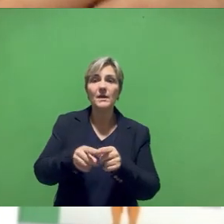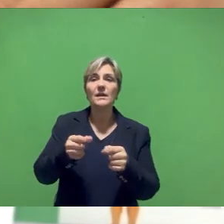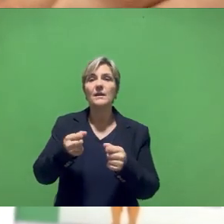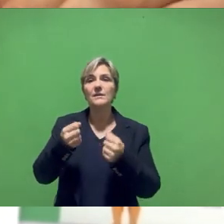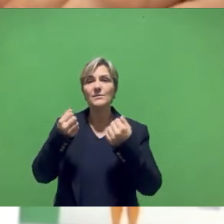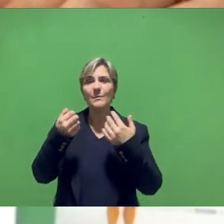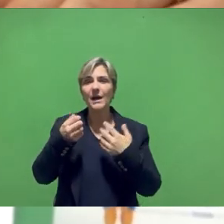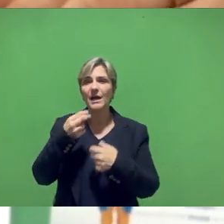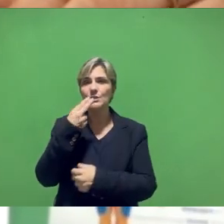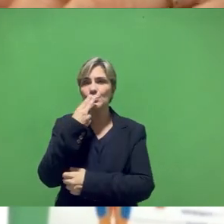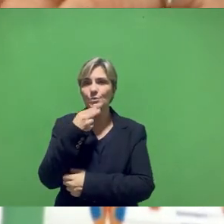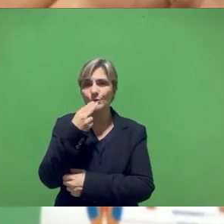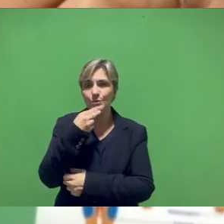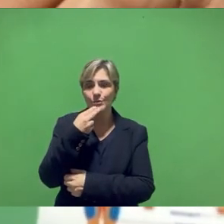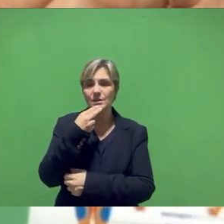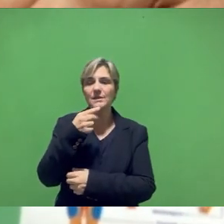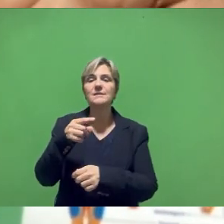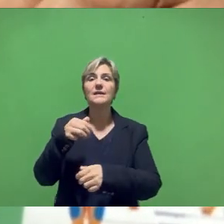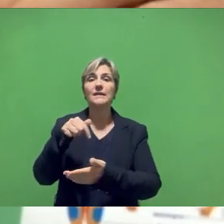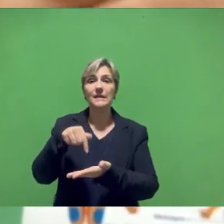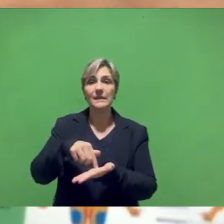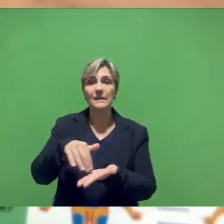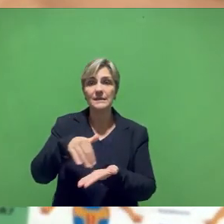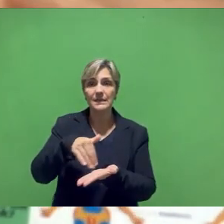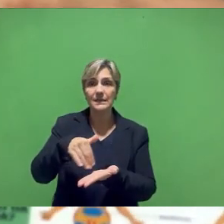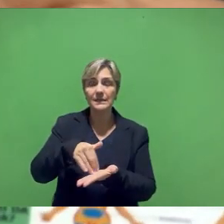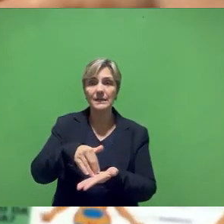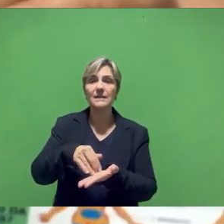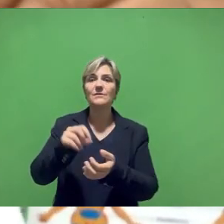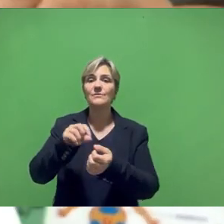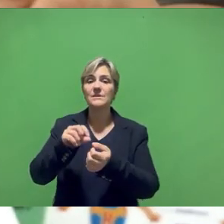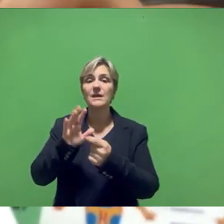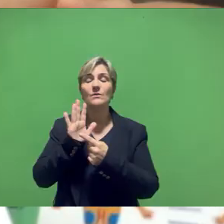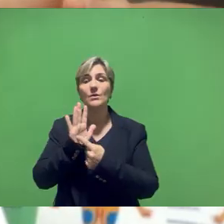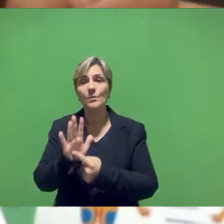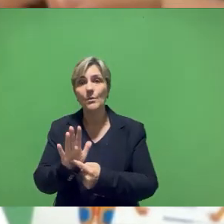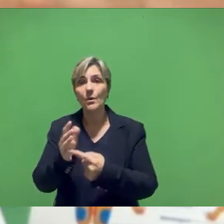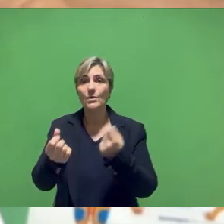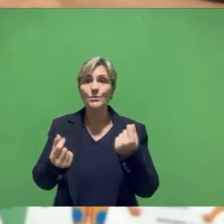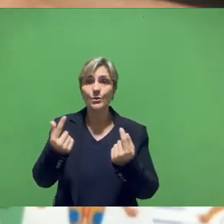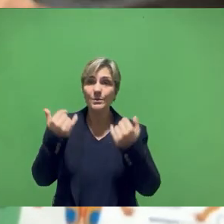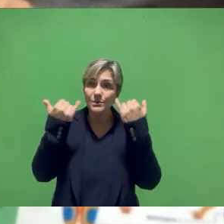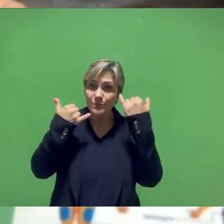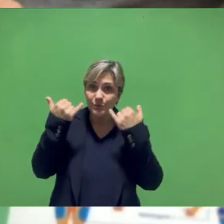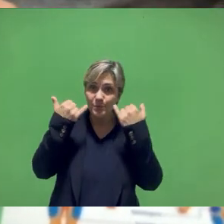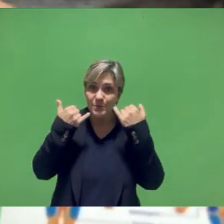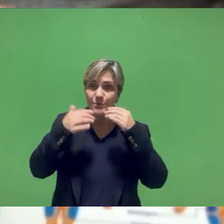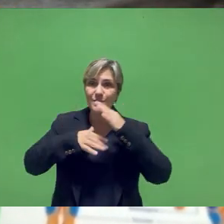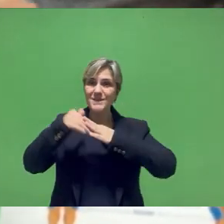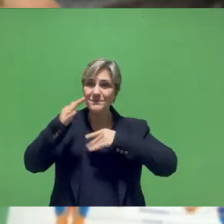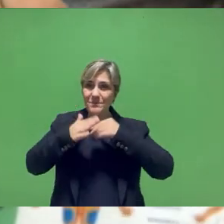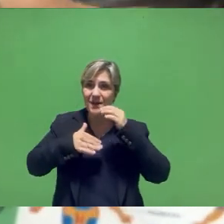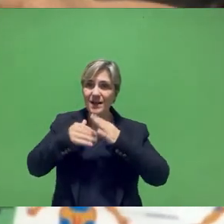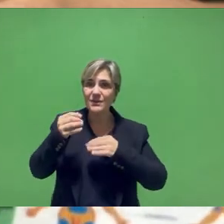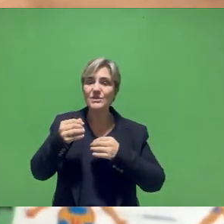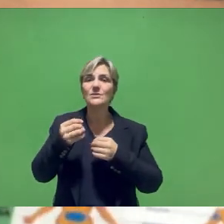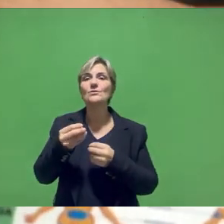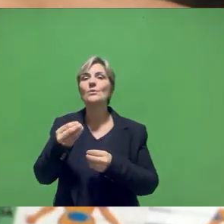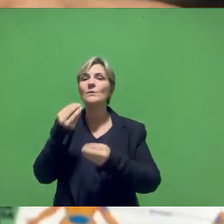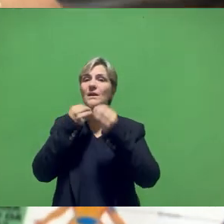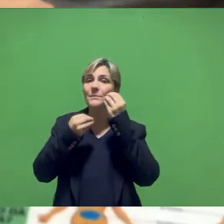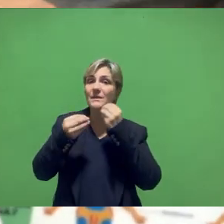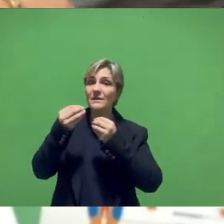também aqui que as nutricionistas aqui da secretaria fizeram, que mostra algumas informações práticas sobre a